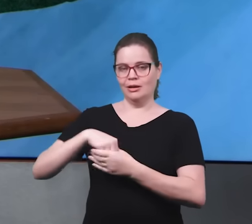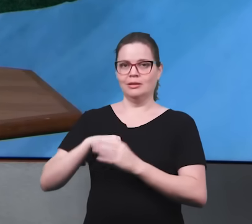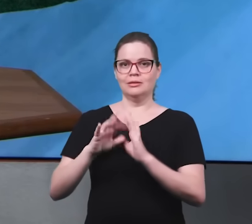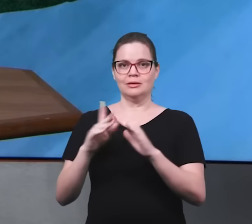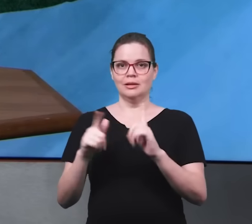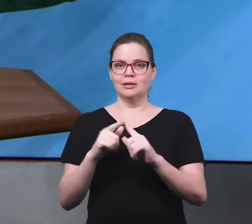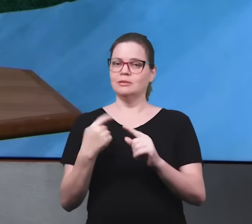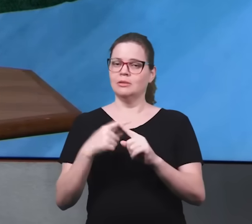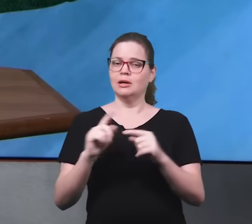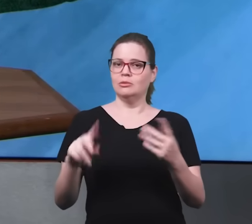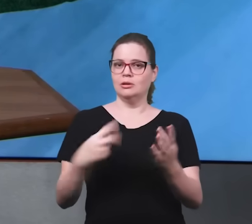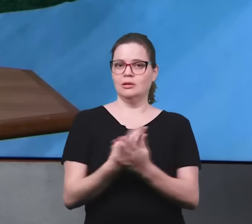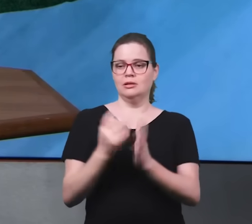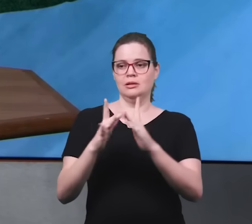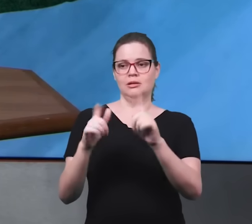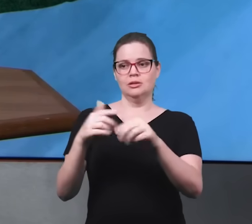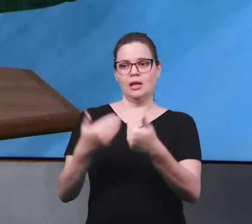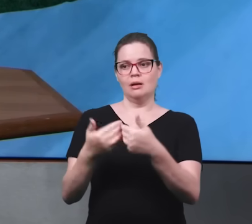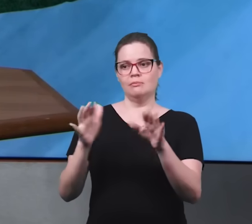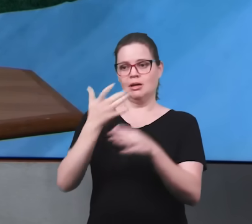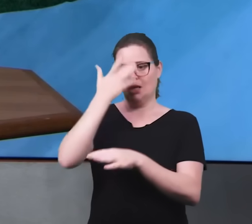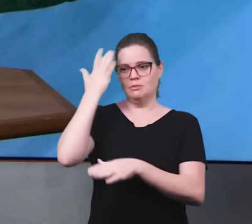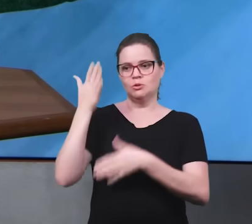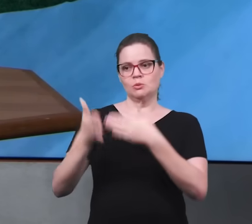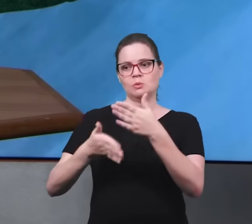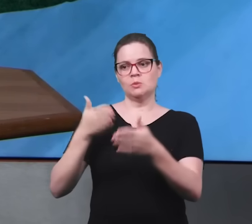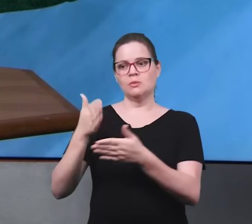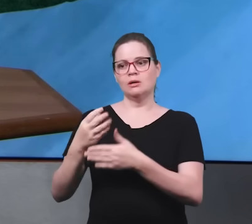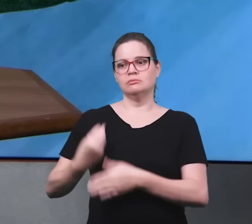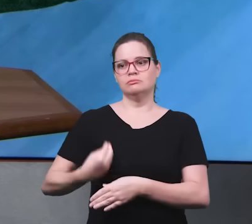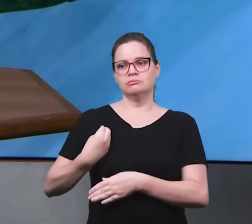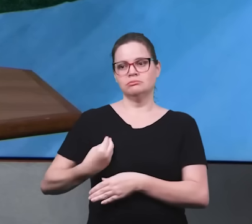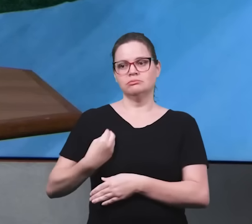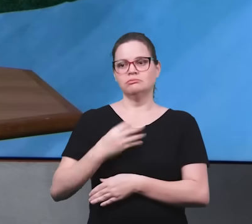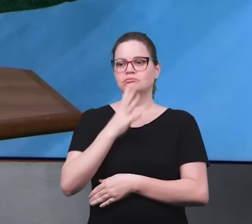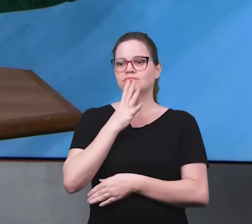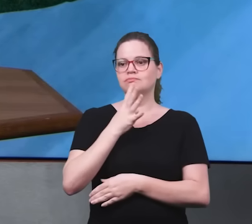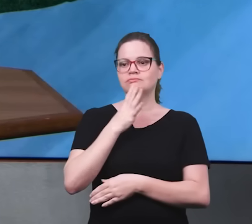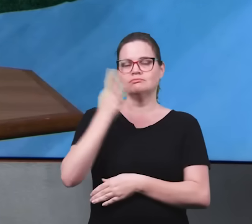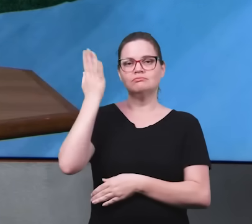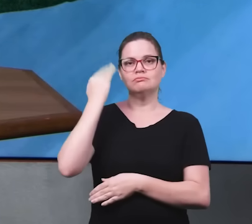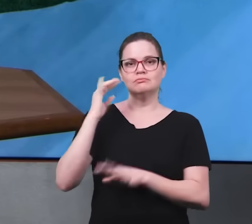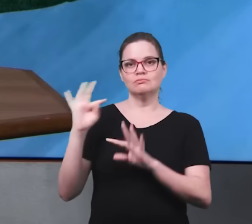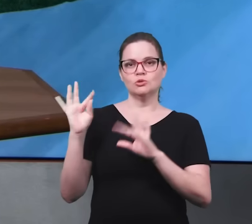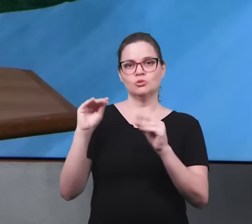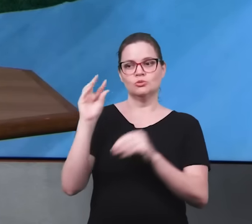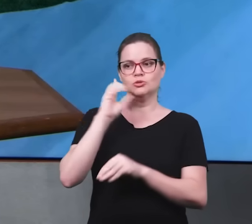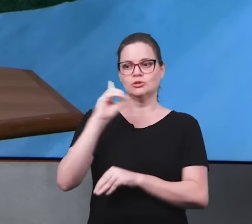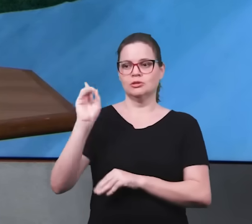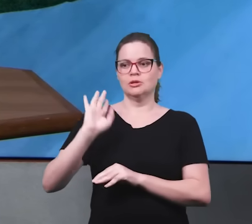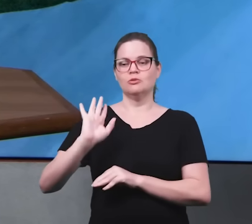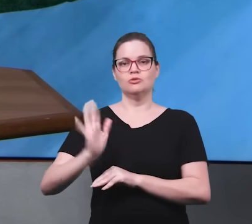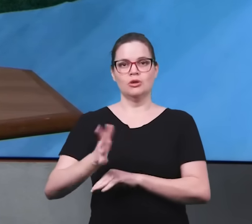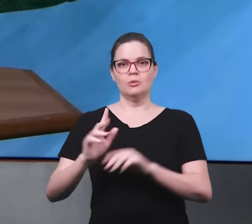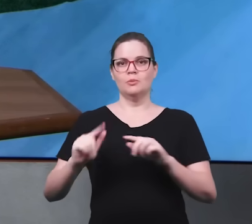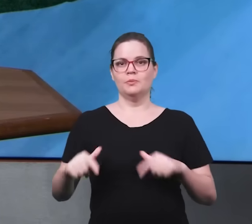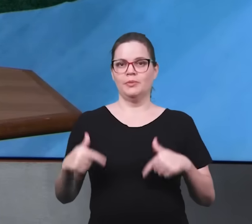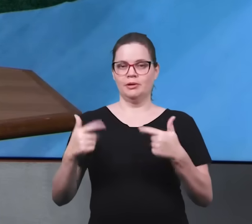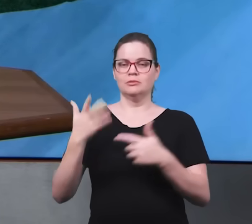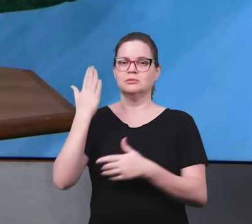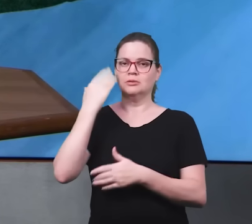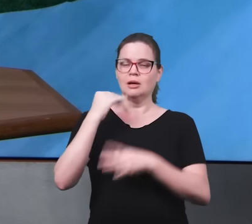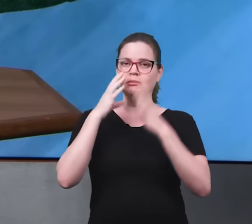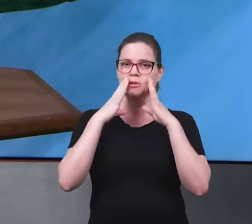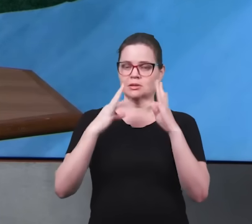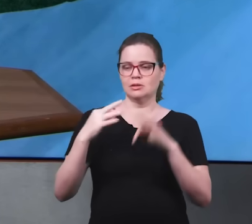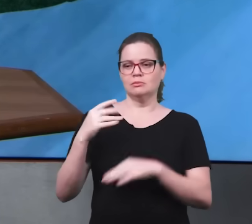igreja está aberta, as pessoas vão entrando, já conhecem o que Deus fez, sabem do testemunho da igreja